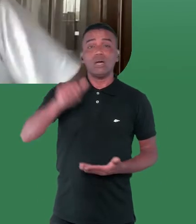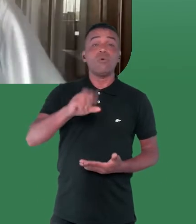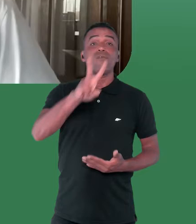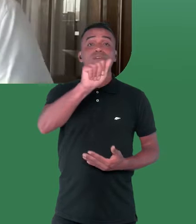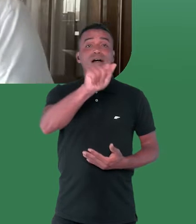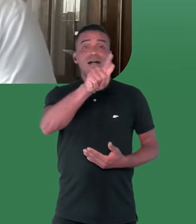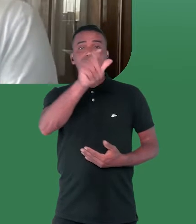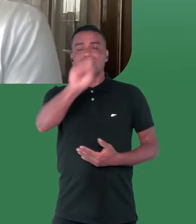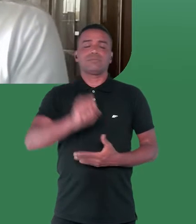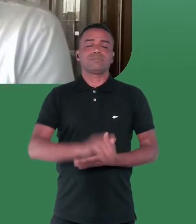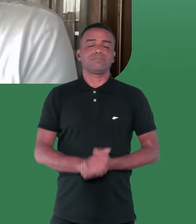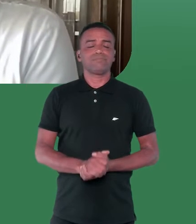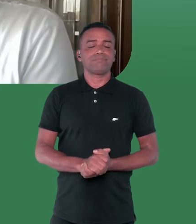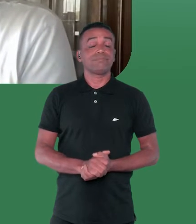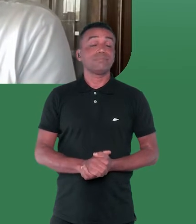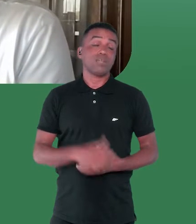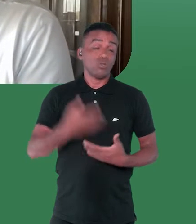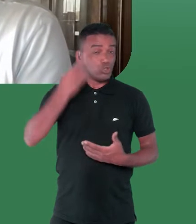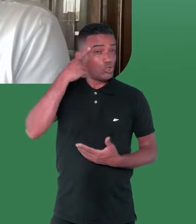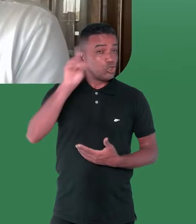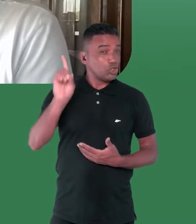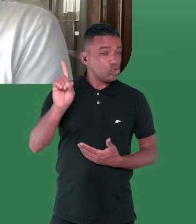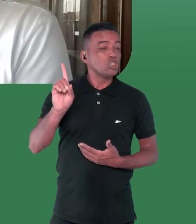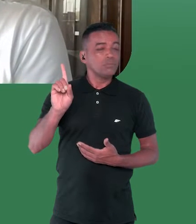Vargas aí. E nesse dia,